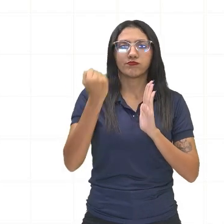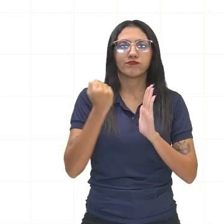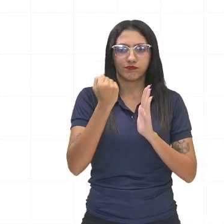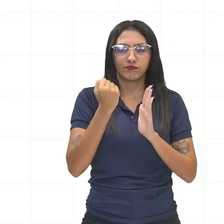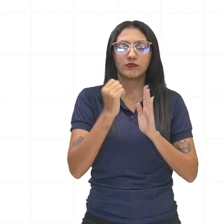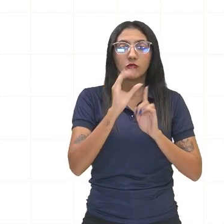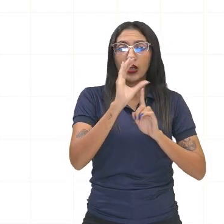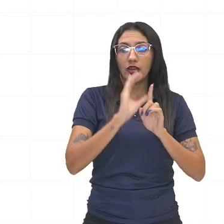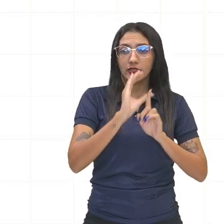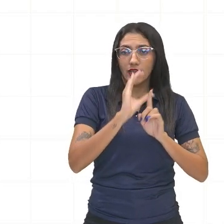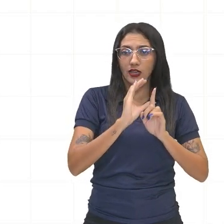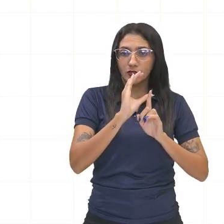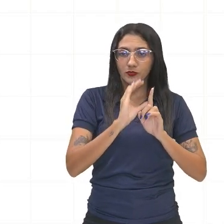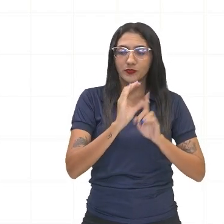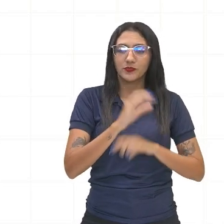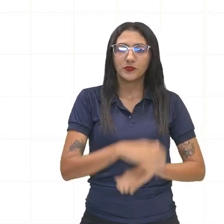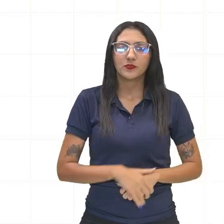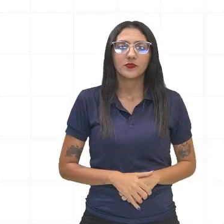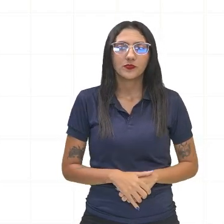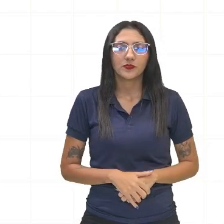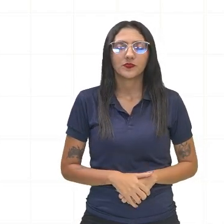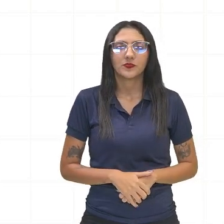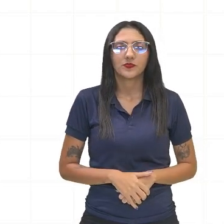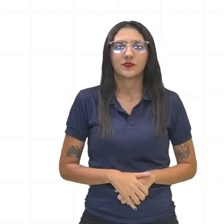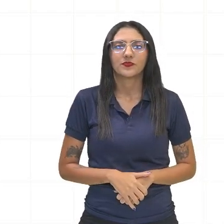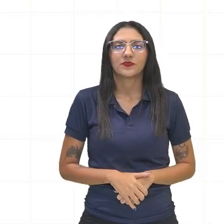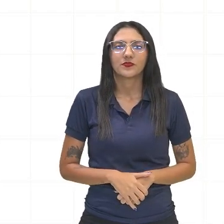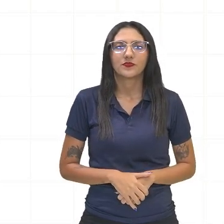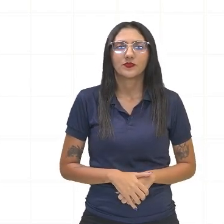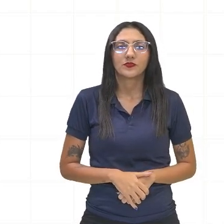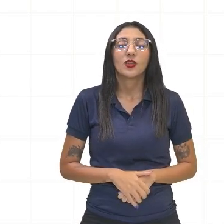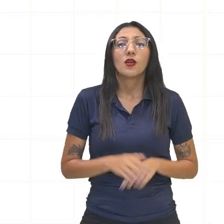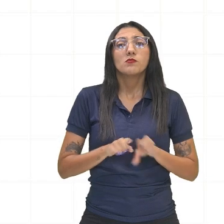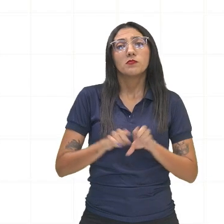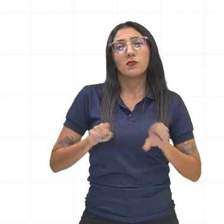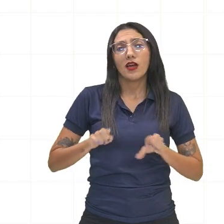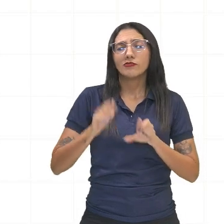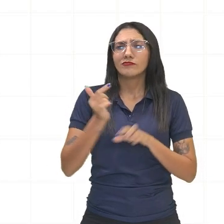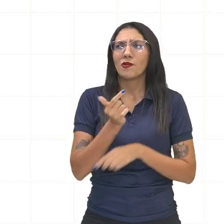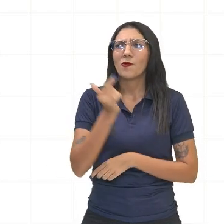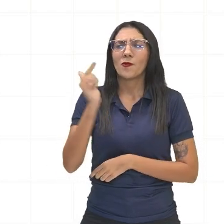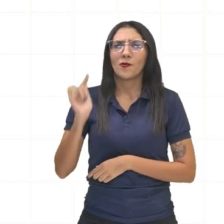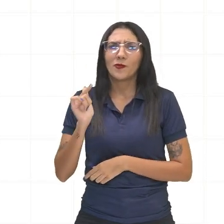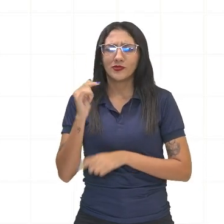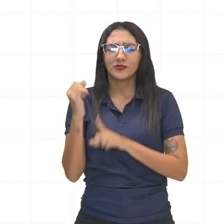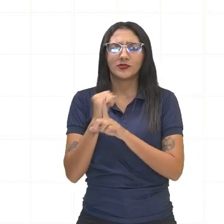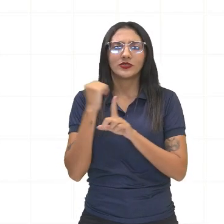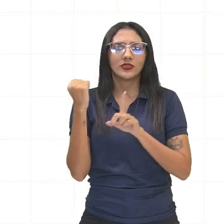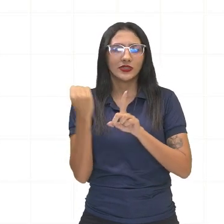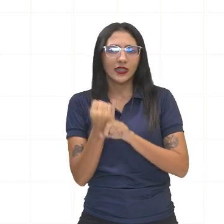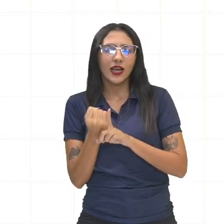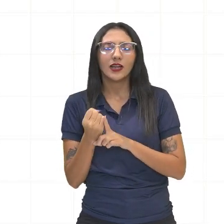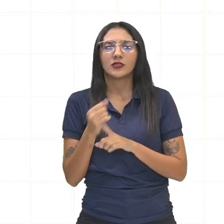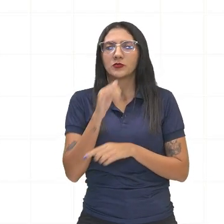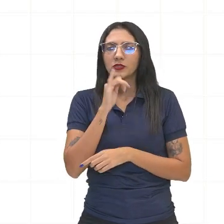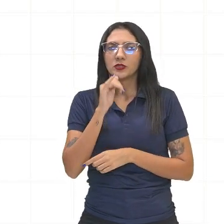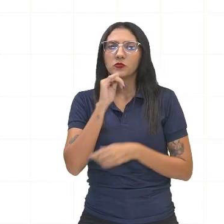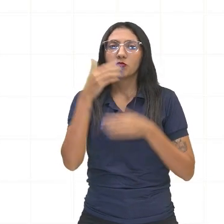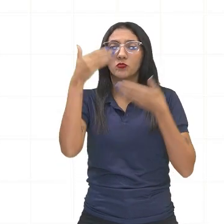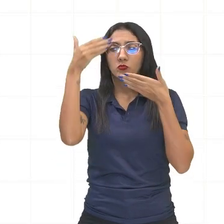calendário cristão, ok? Mas em outros, né, em outras sociedades, como os